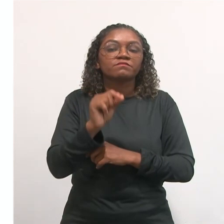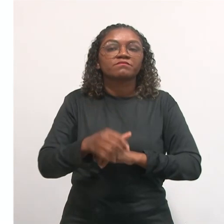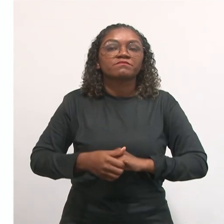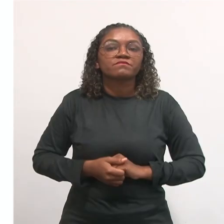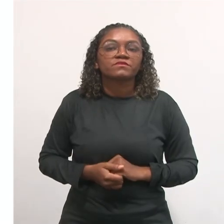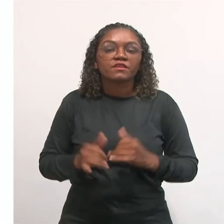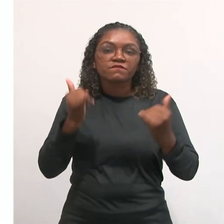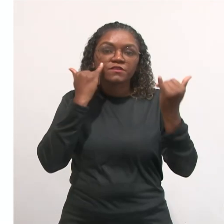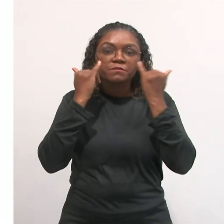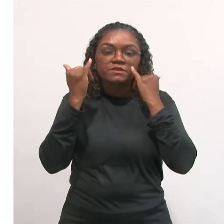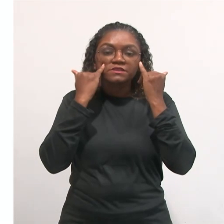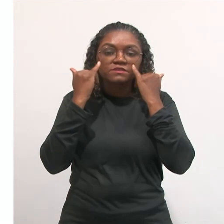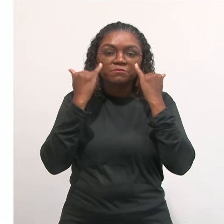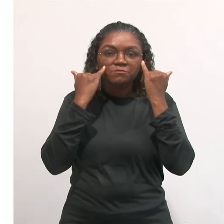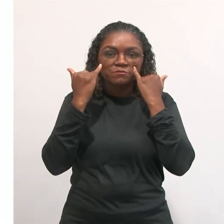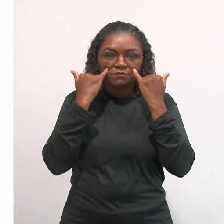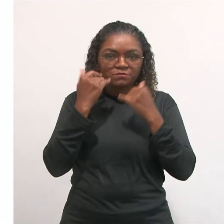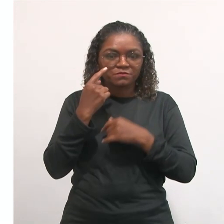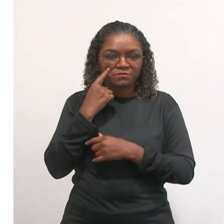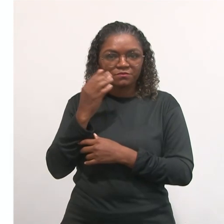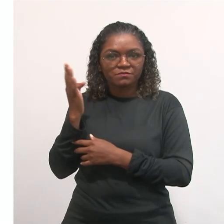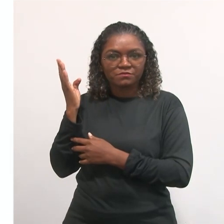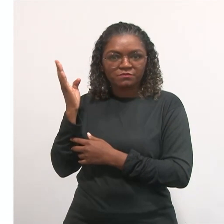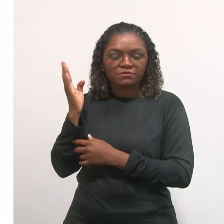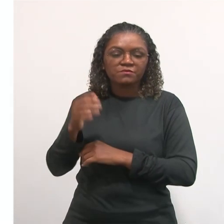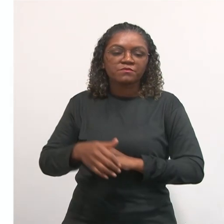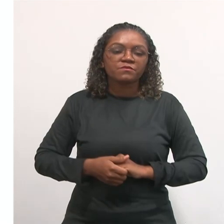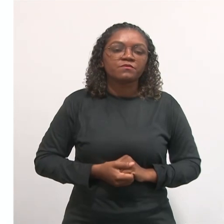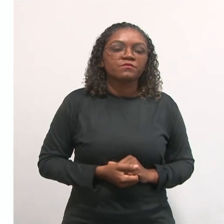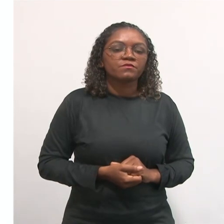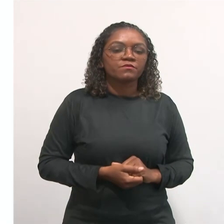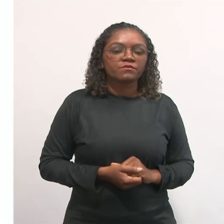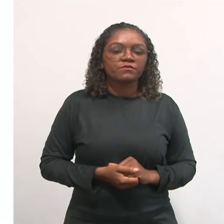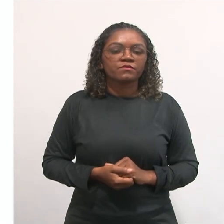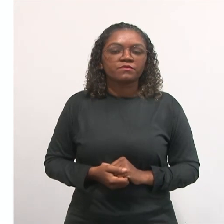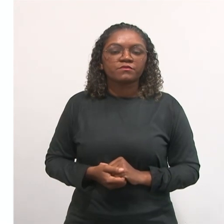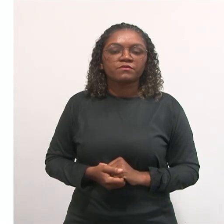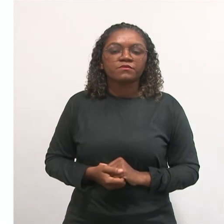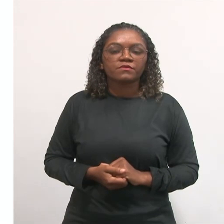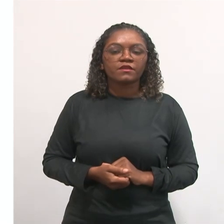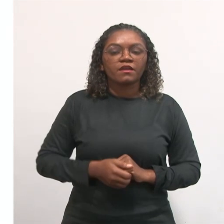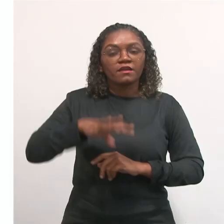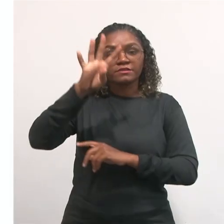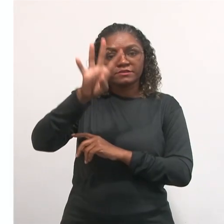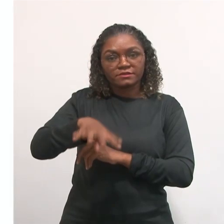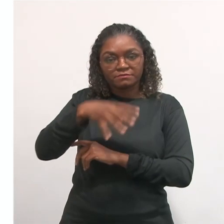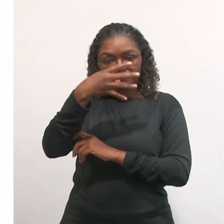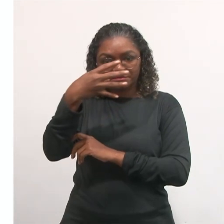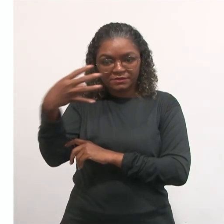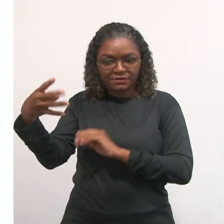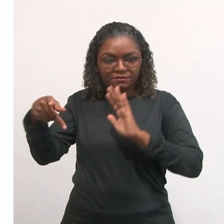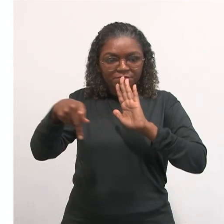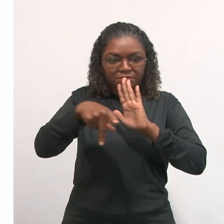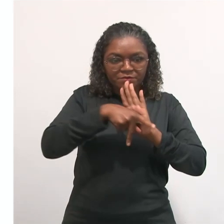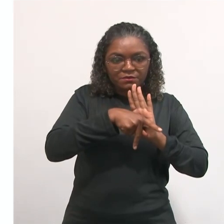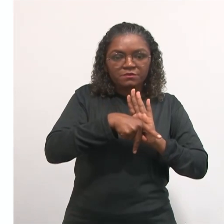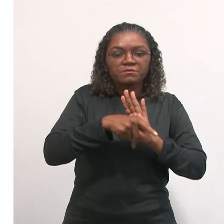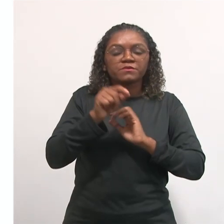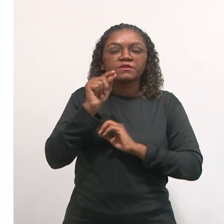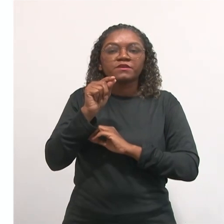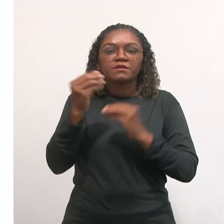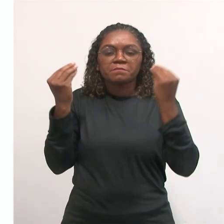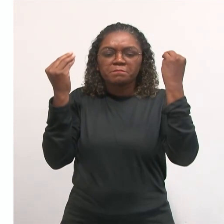palatável a informação. Vejam só. O que é uma distribuição? Distribuição de frequência é uma tabela na qual